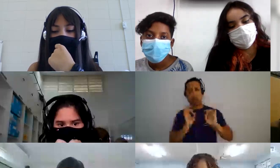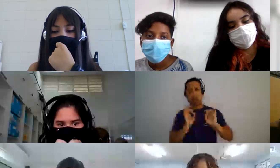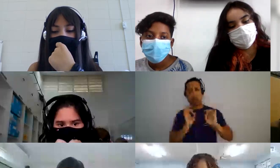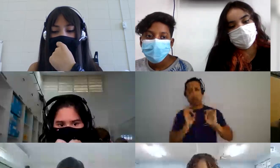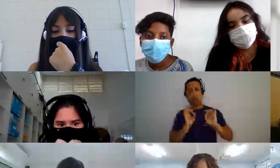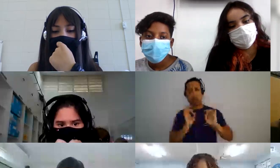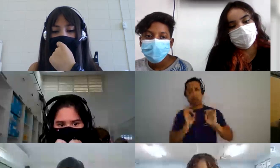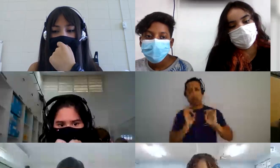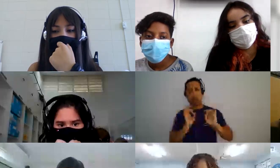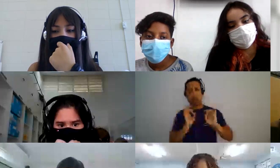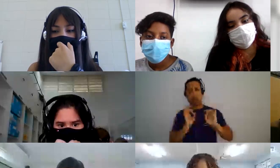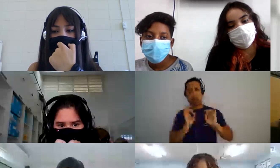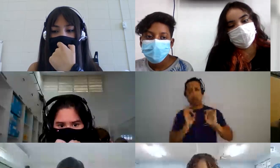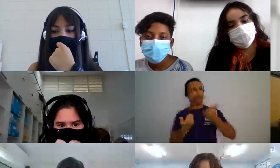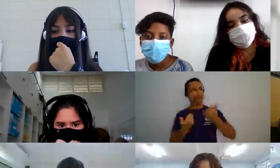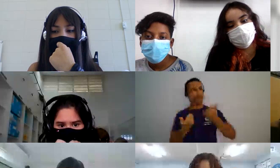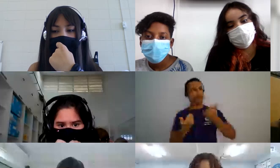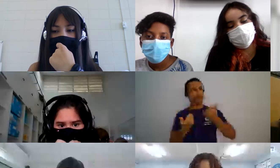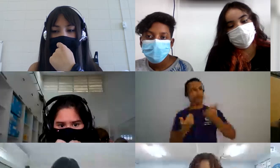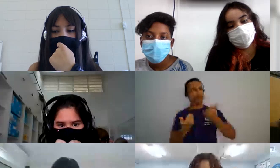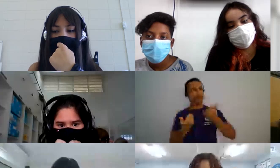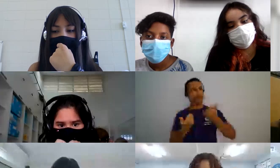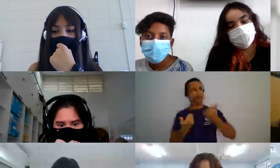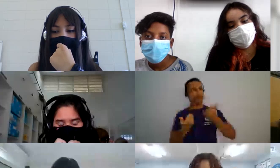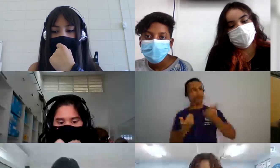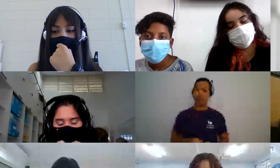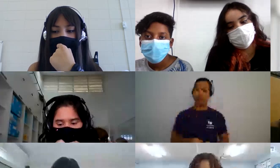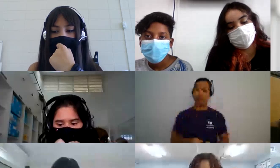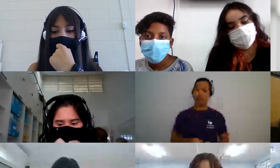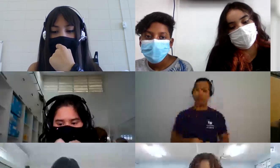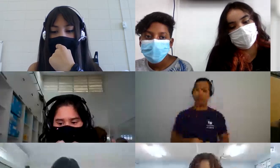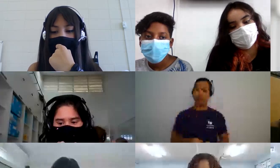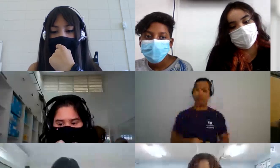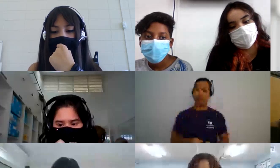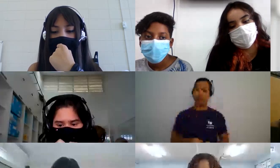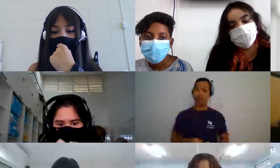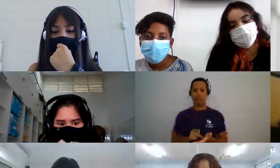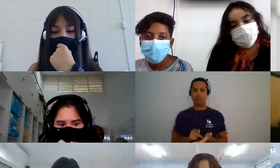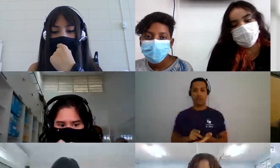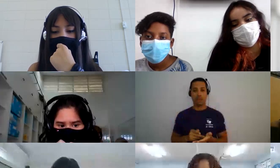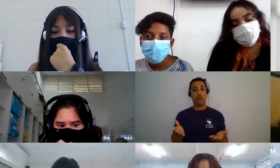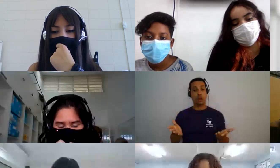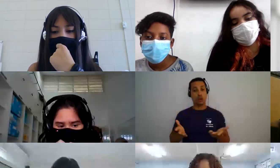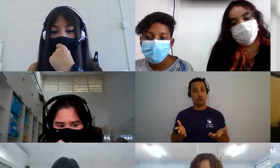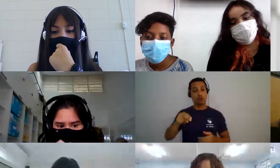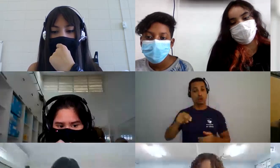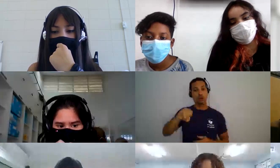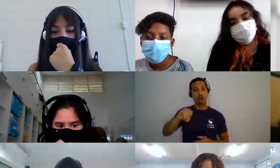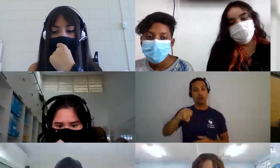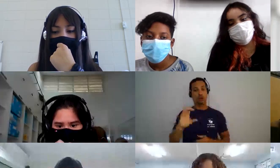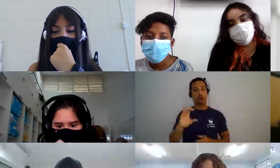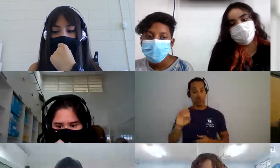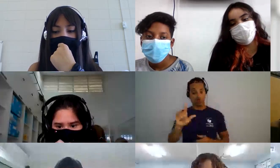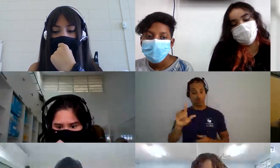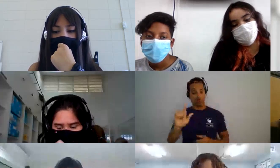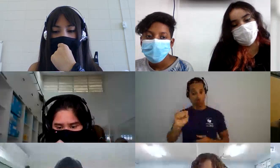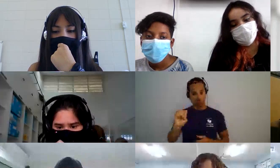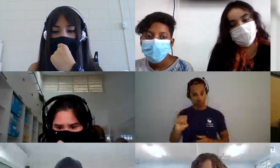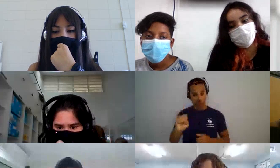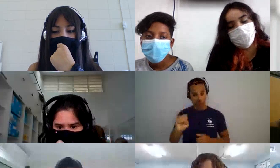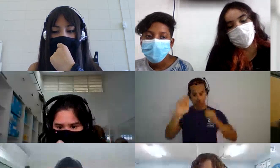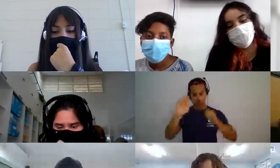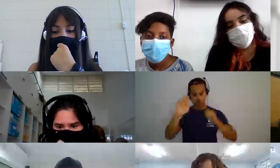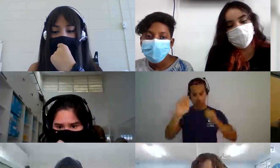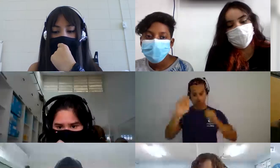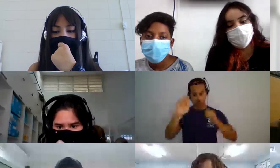diz. Isso não é totalmente verdade. Nesse momento, o Nicolas tem esse boné preto porque ele fica